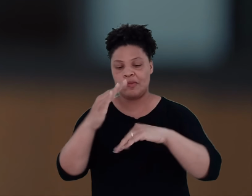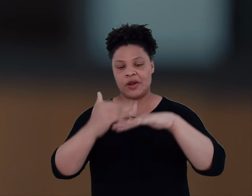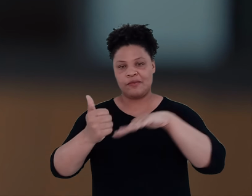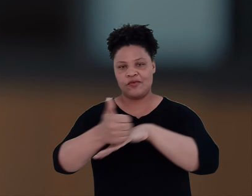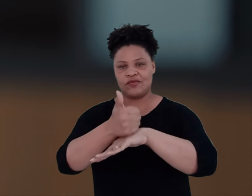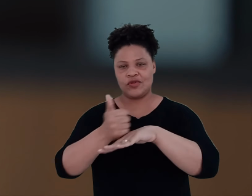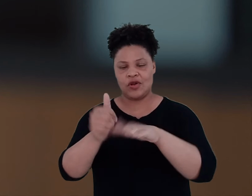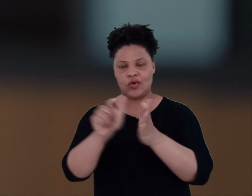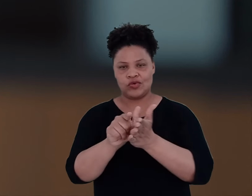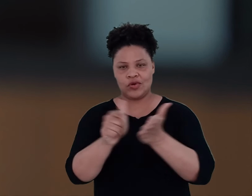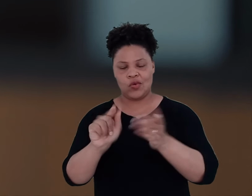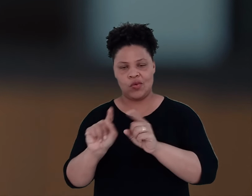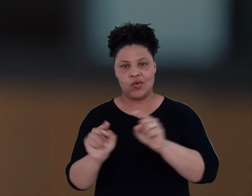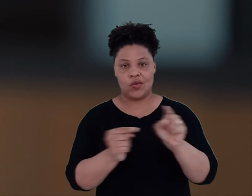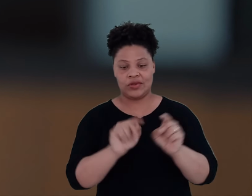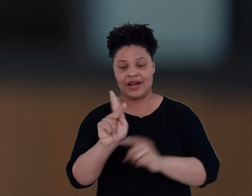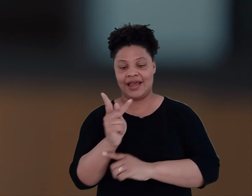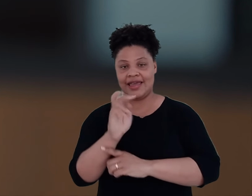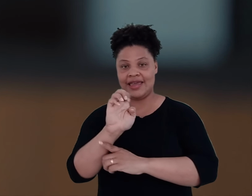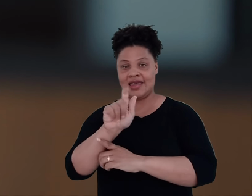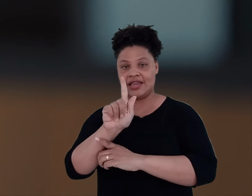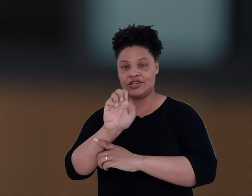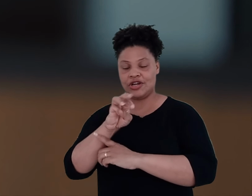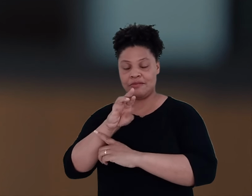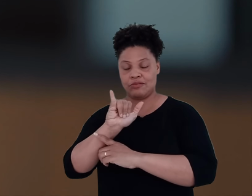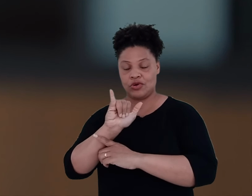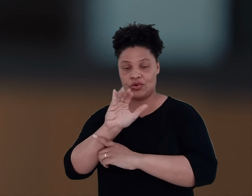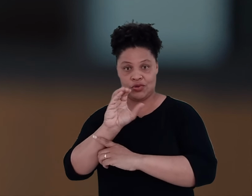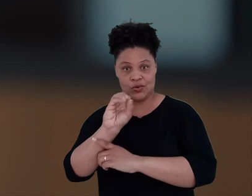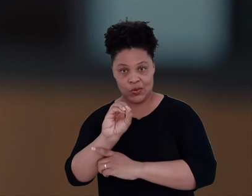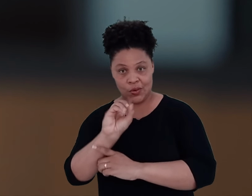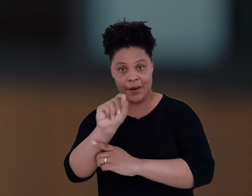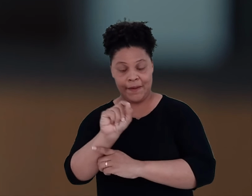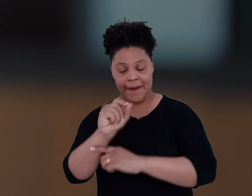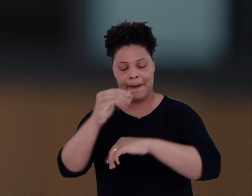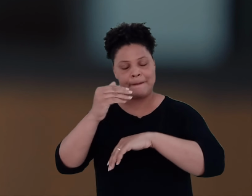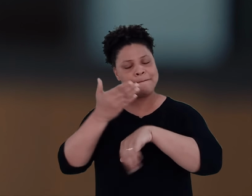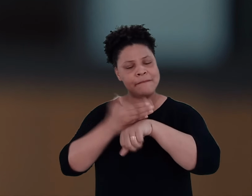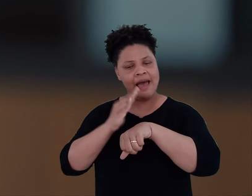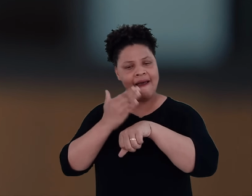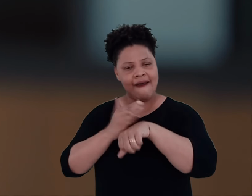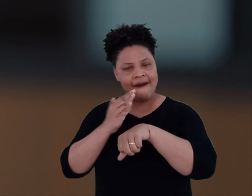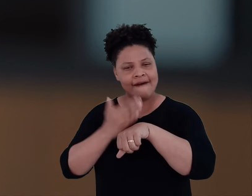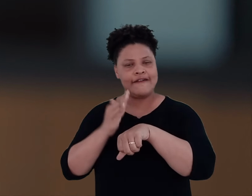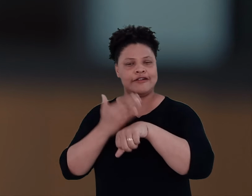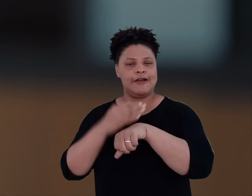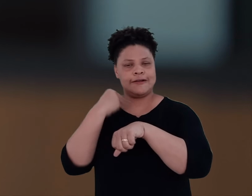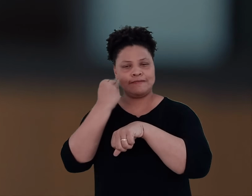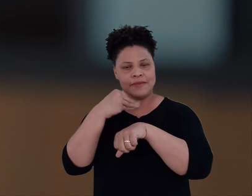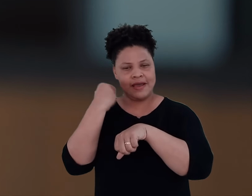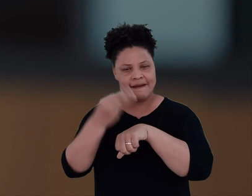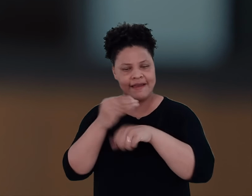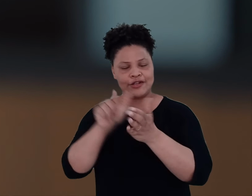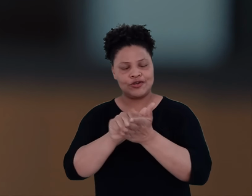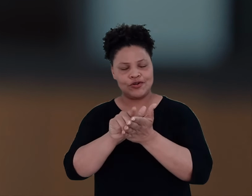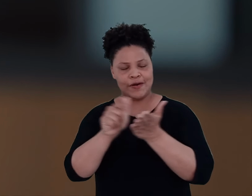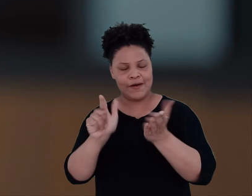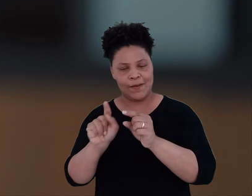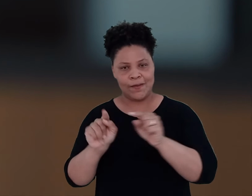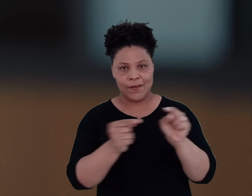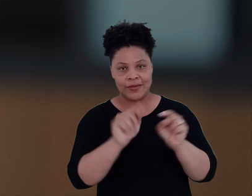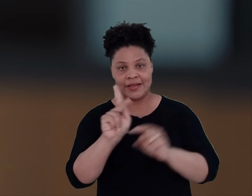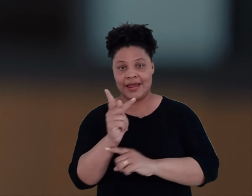no qual, a cada aula, a gente aprofunda o debate sobre práticas de jornalismo contra-hegemônico. A ideia é contribuir